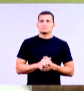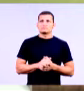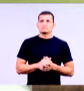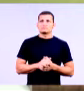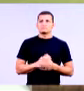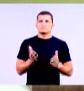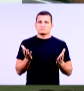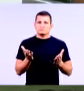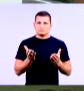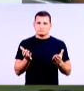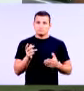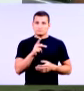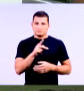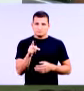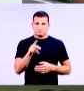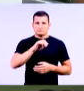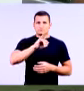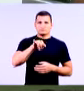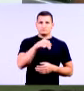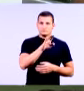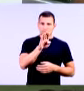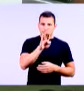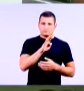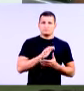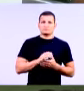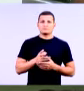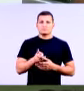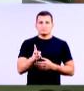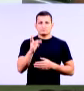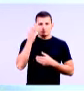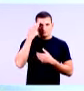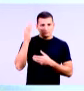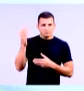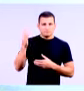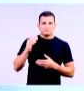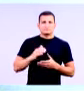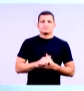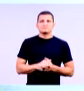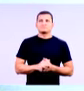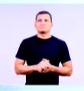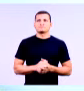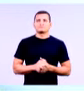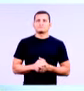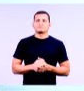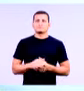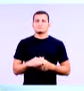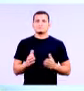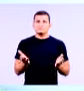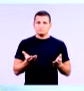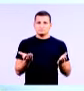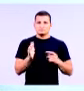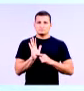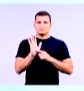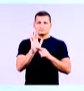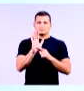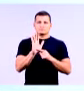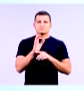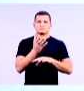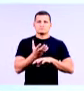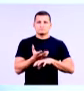para o professor JB. Obrigado, professor. Bom, vamos então à apresentação da disciplina, ok?